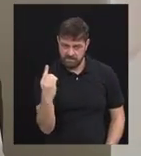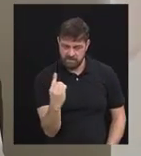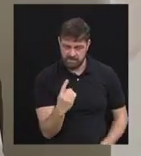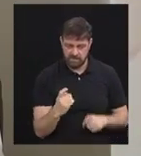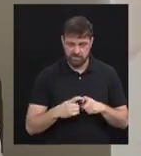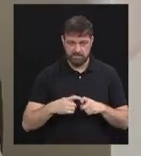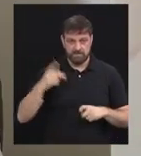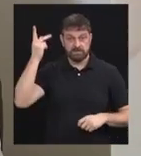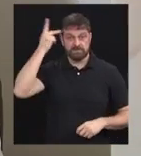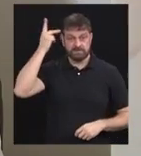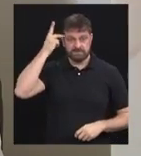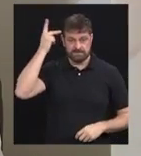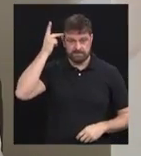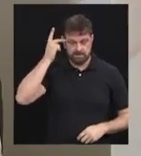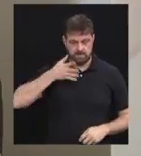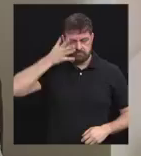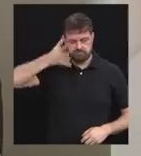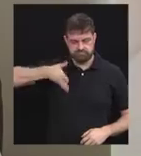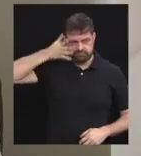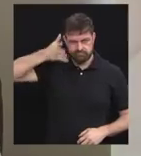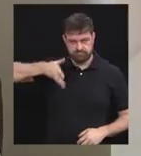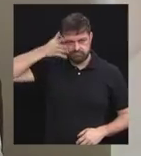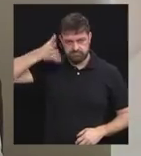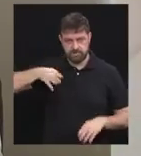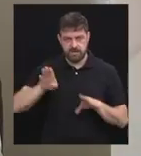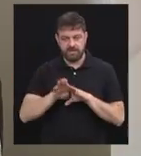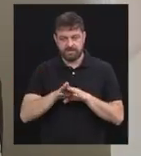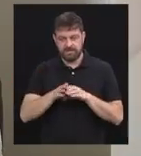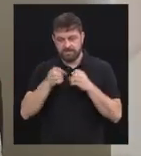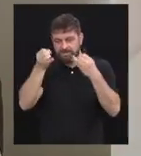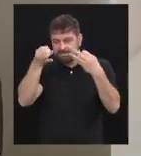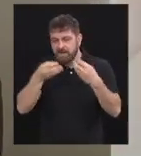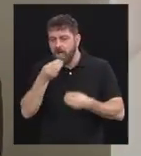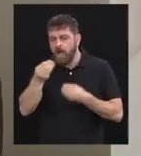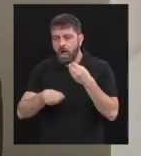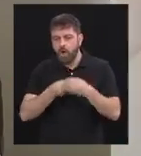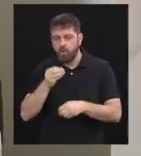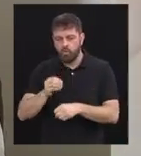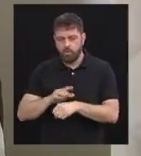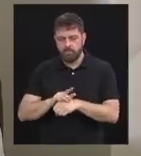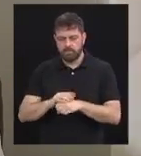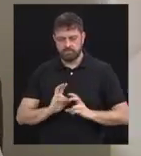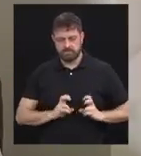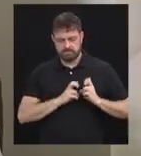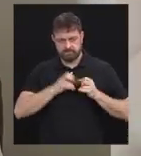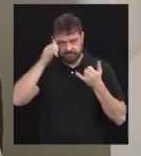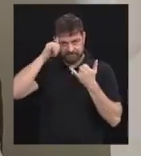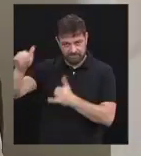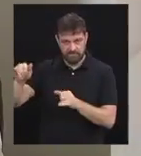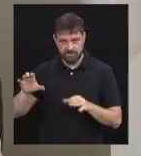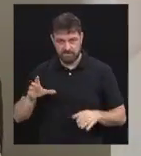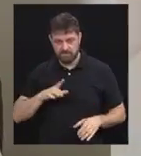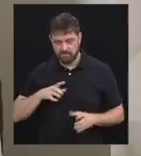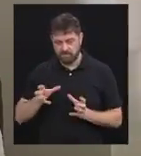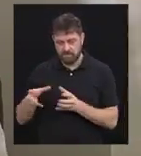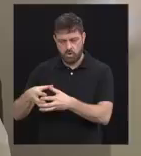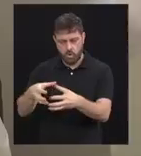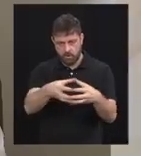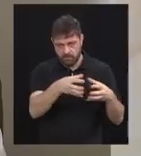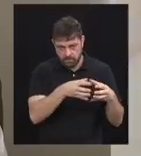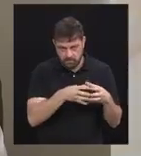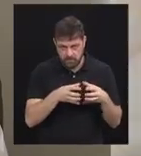sobre mídias sociais e prevenção ao câncer de mama. Nós temos uma série de ONGs nas mídias